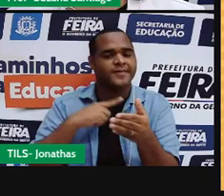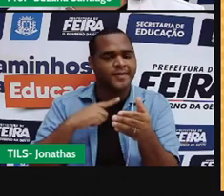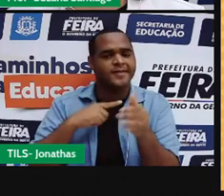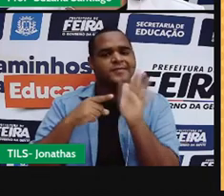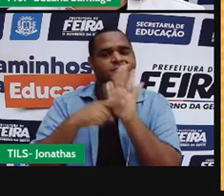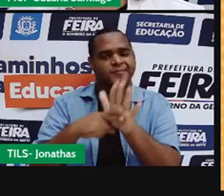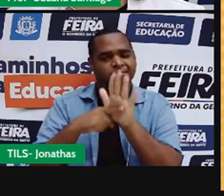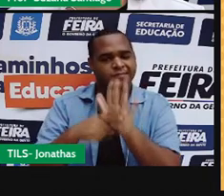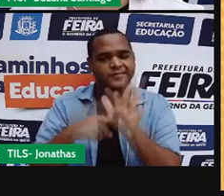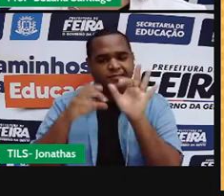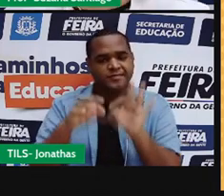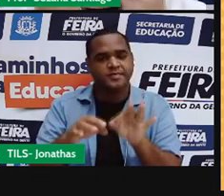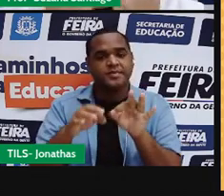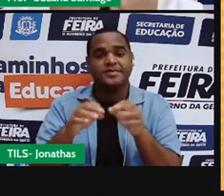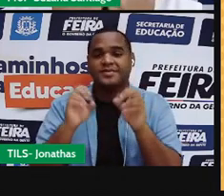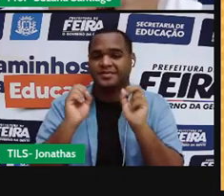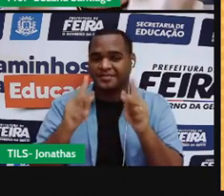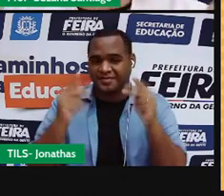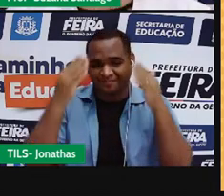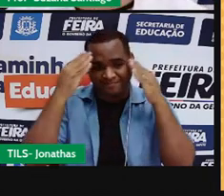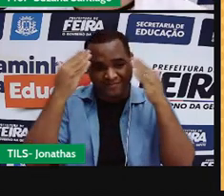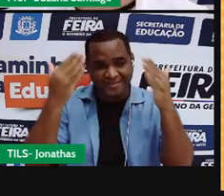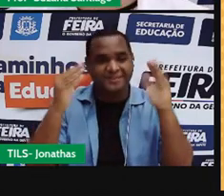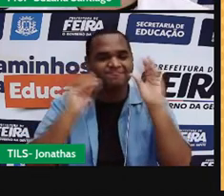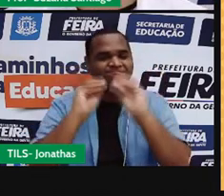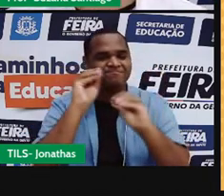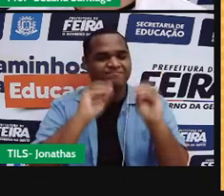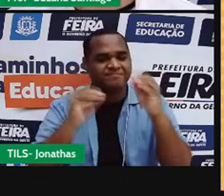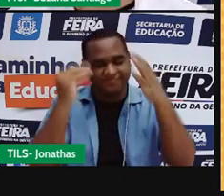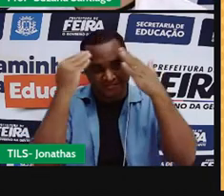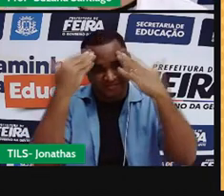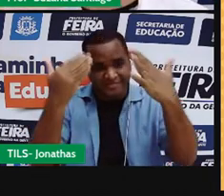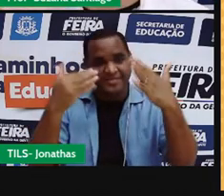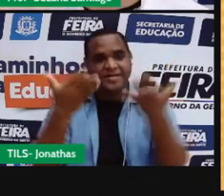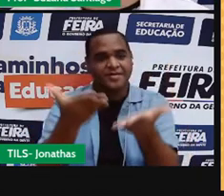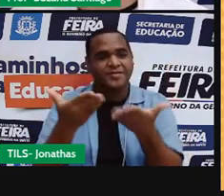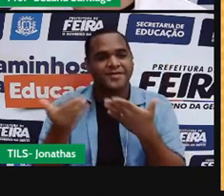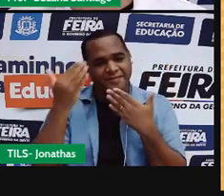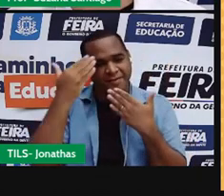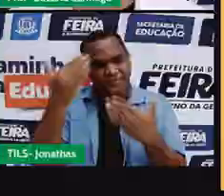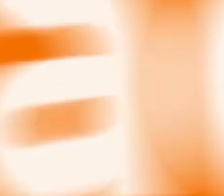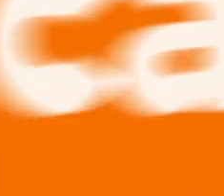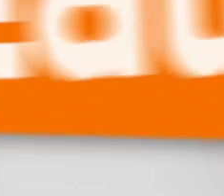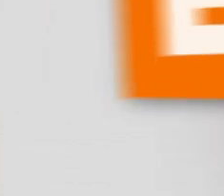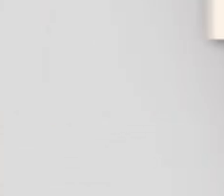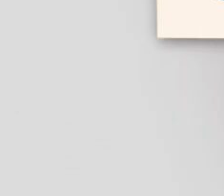Muito obrigada mesmo, Suzana. Beijo, gente. Obrigada pelo convite. Até.